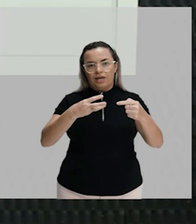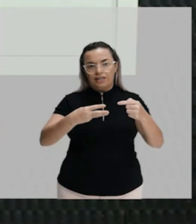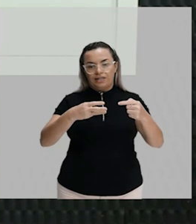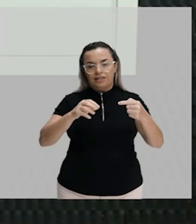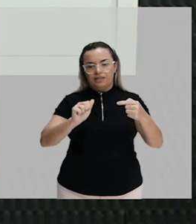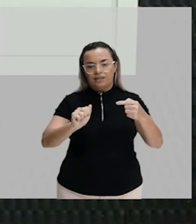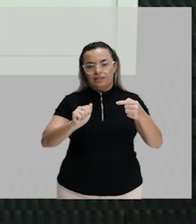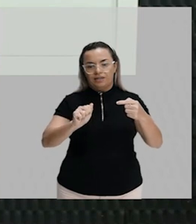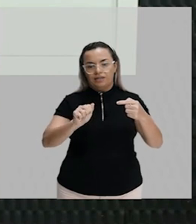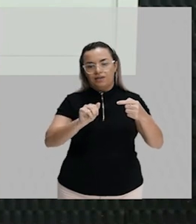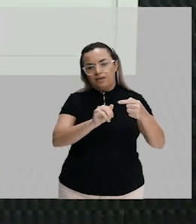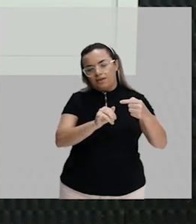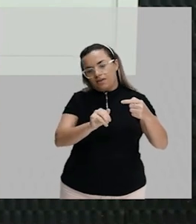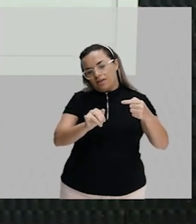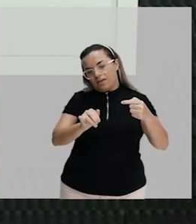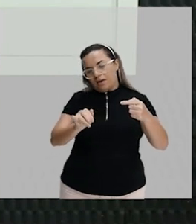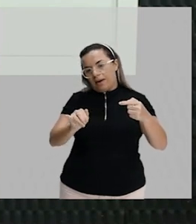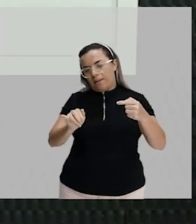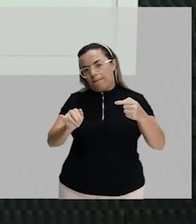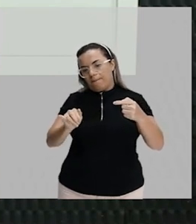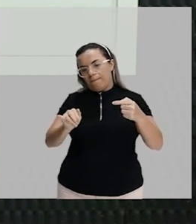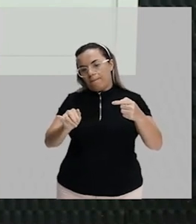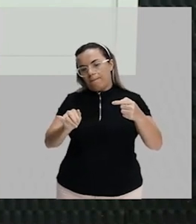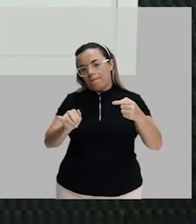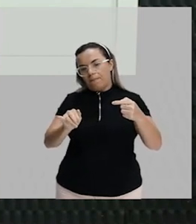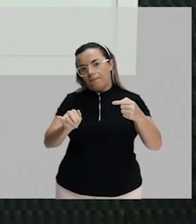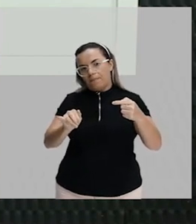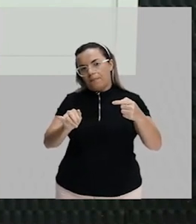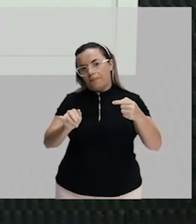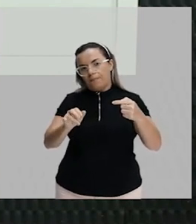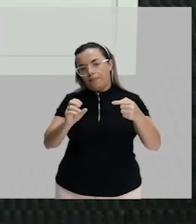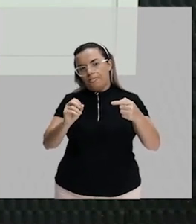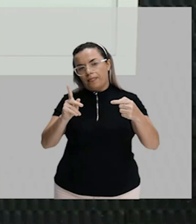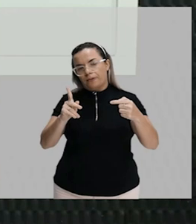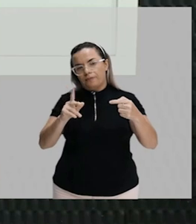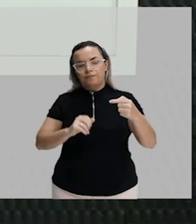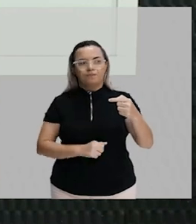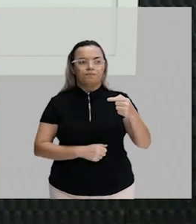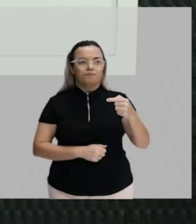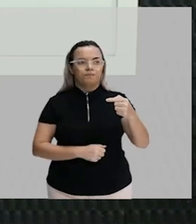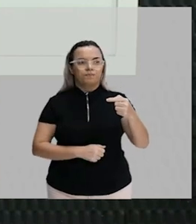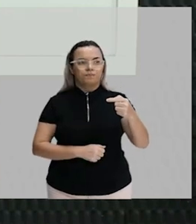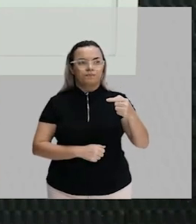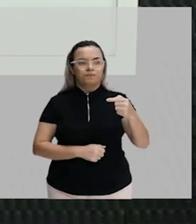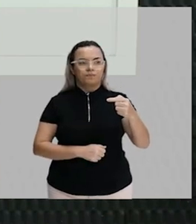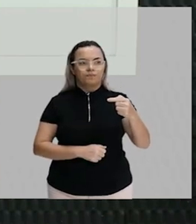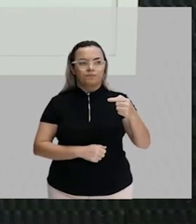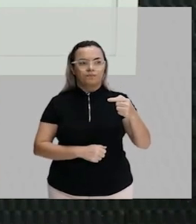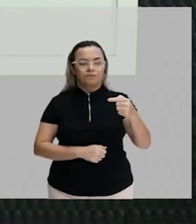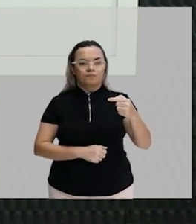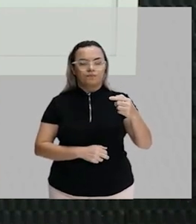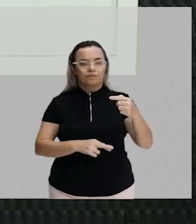é por este que é de 3 Amp Ok o raio